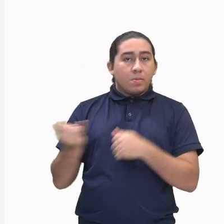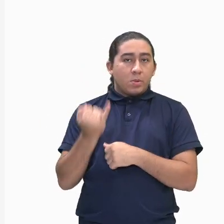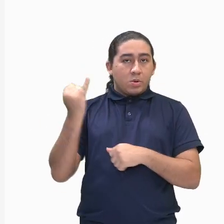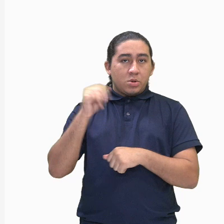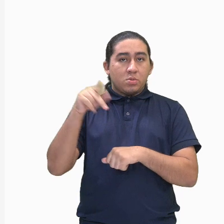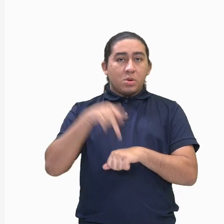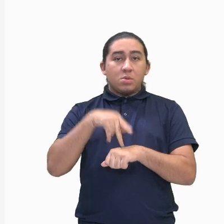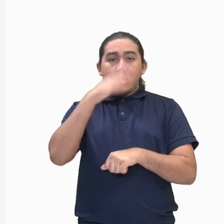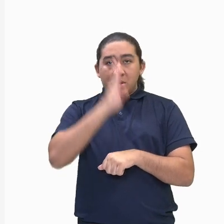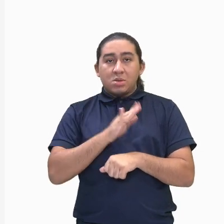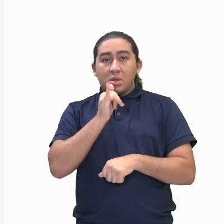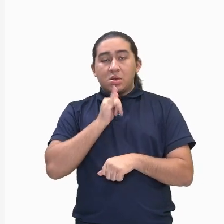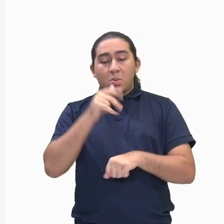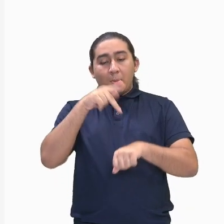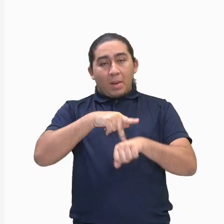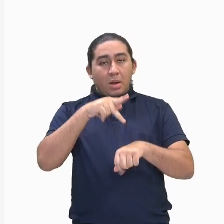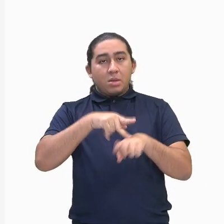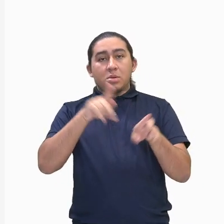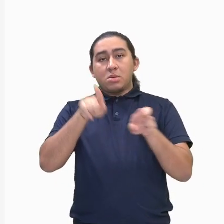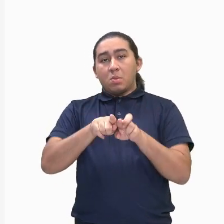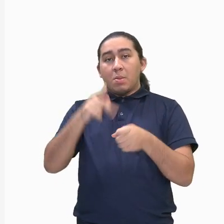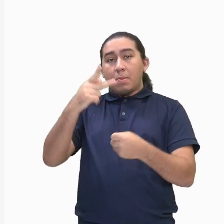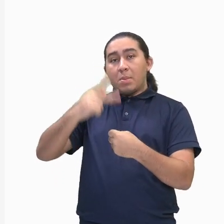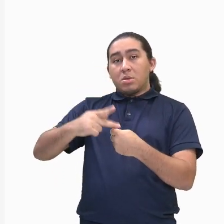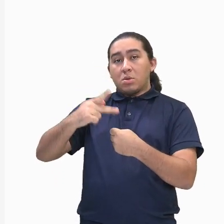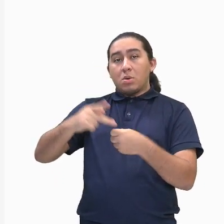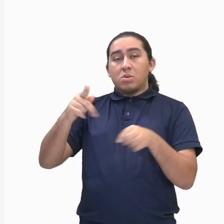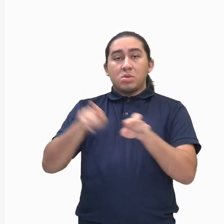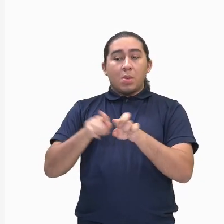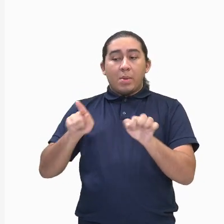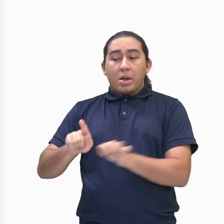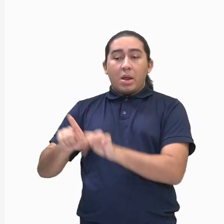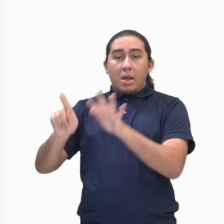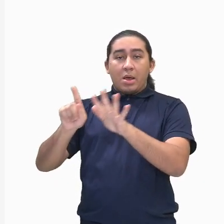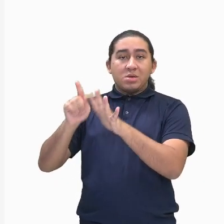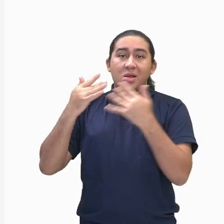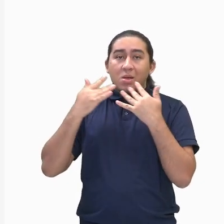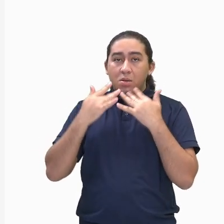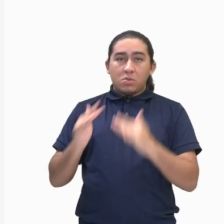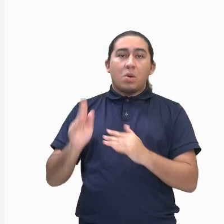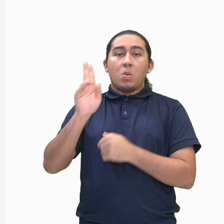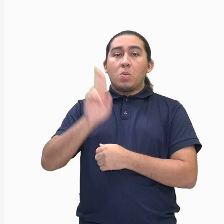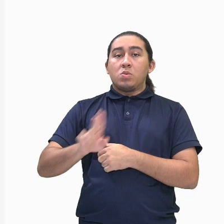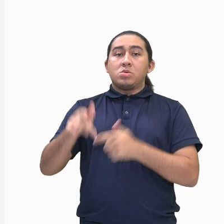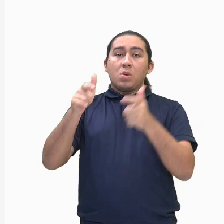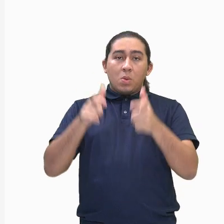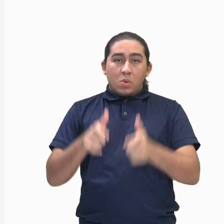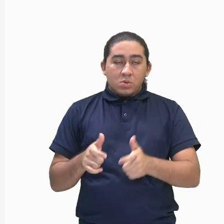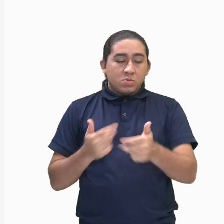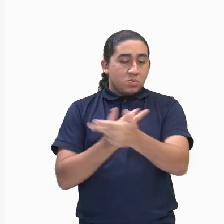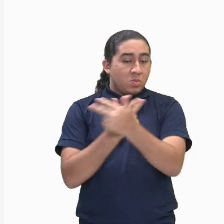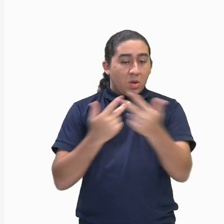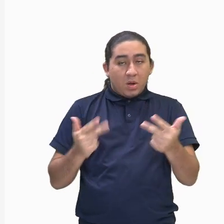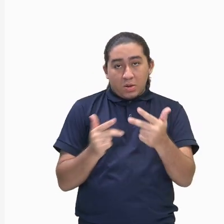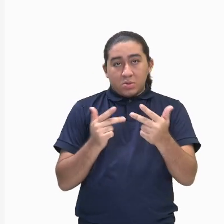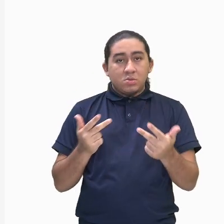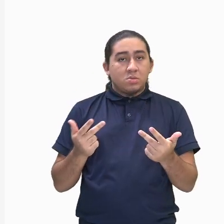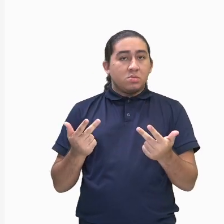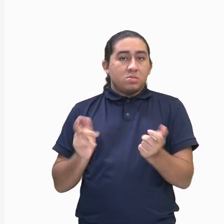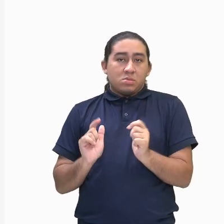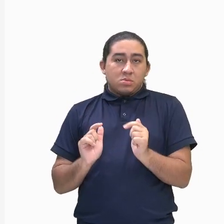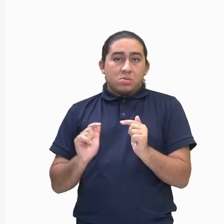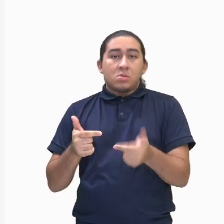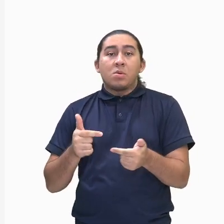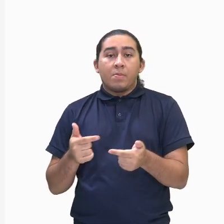como minérios, petróleo e gás natural, né, que são utilizados aí em ampla atividade, são